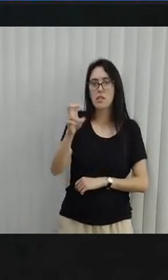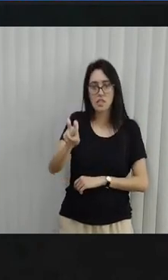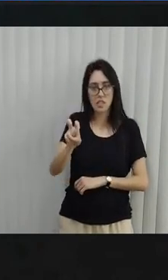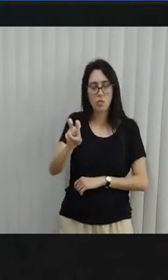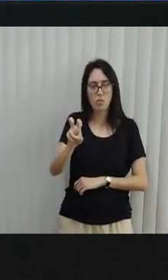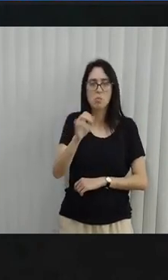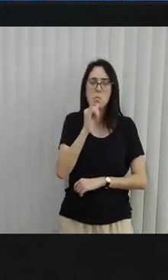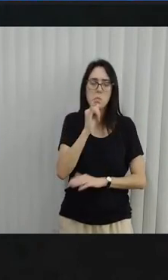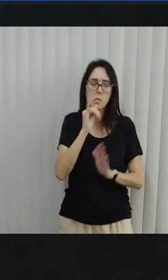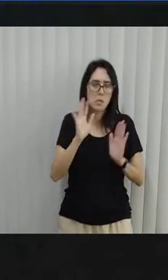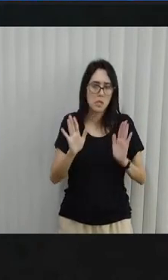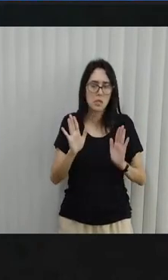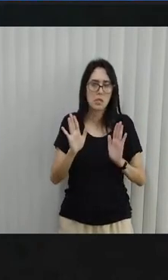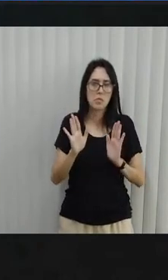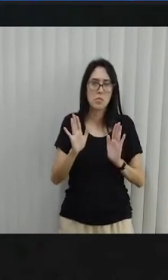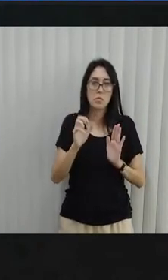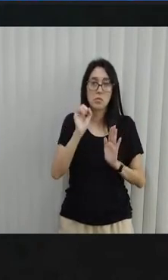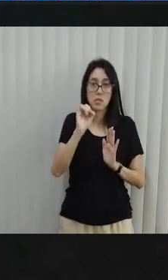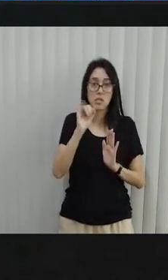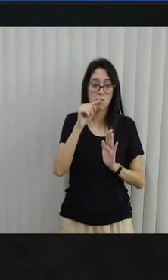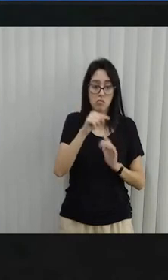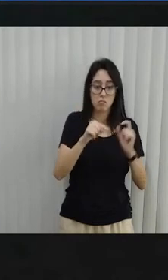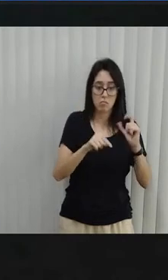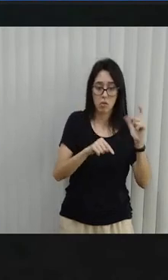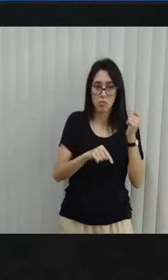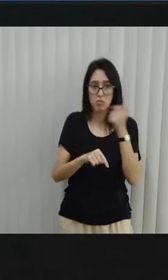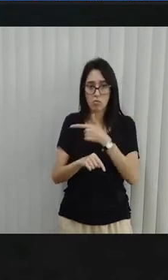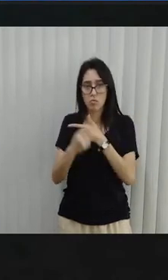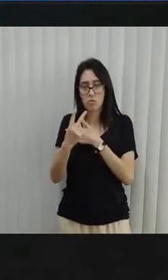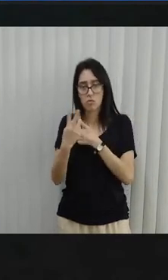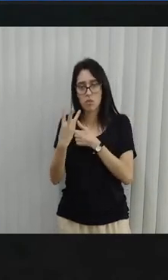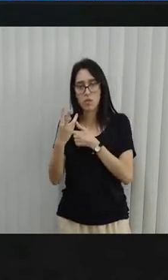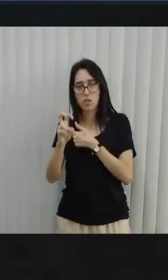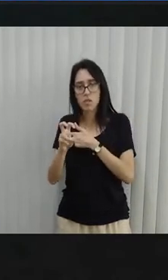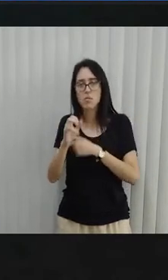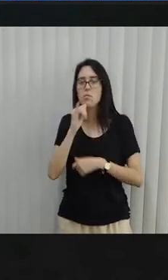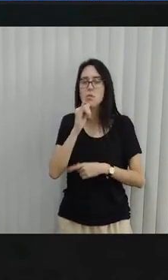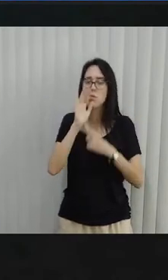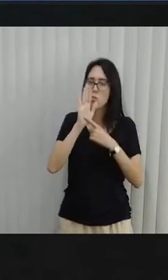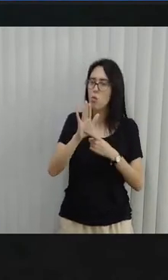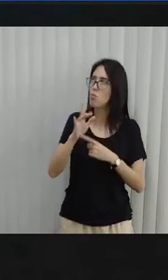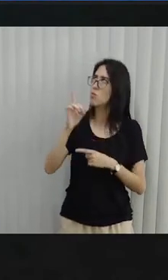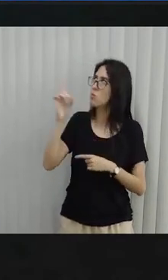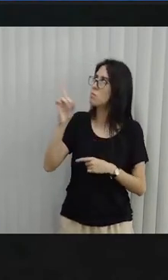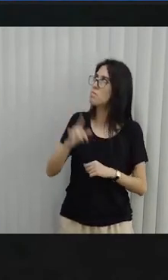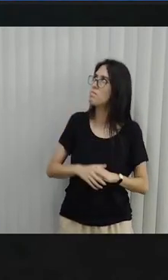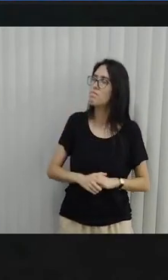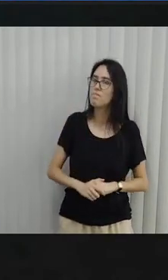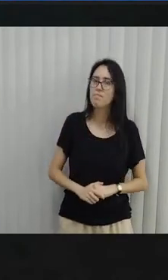235, por exemplo, se tiver 235, vamos colocar no limite, só para a gente testar,